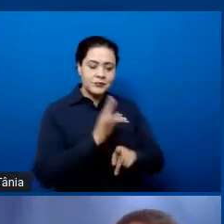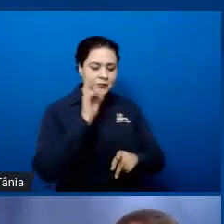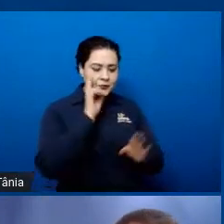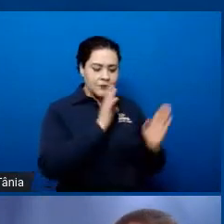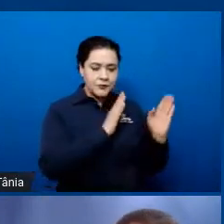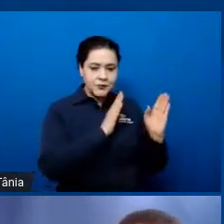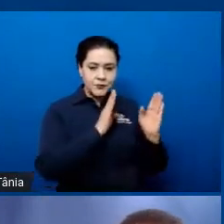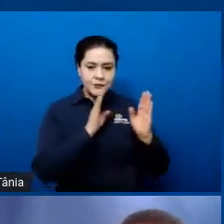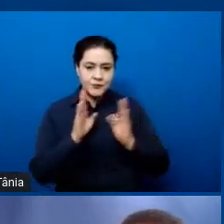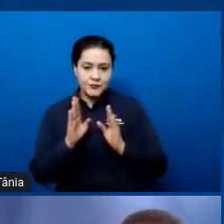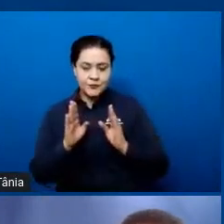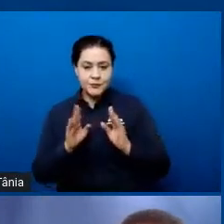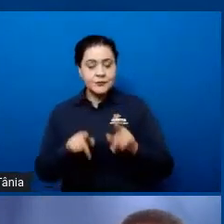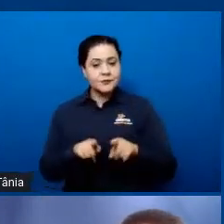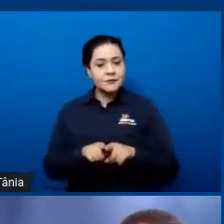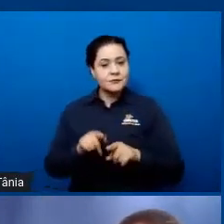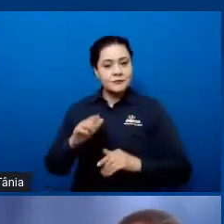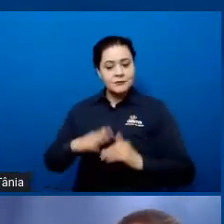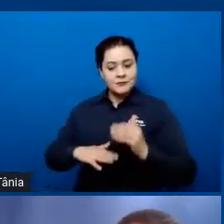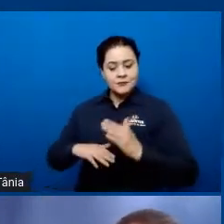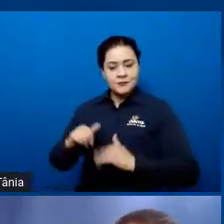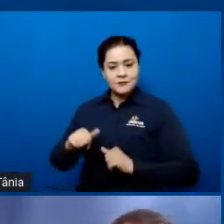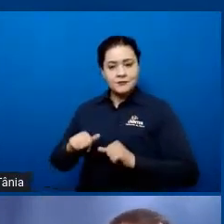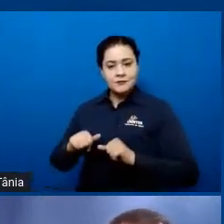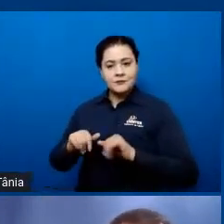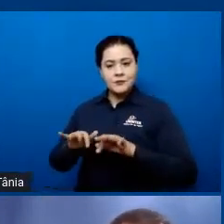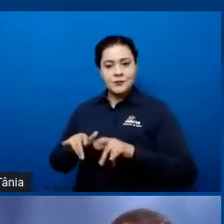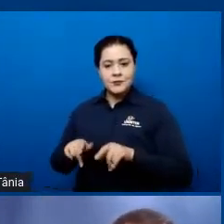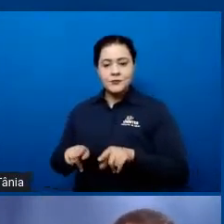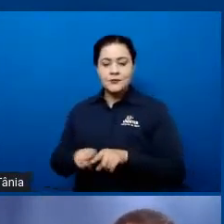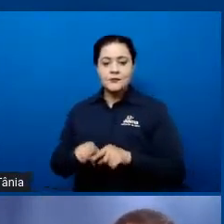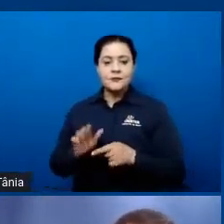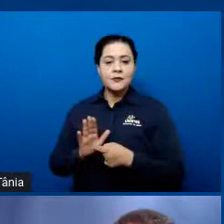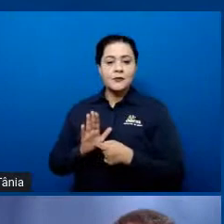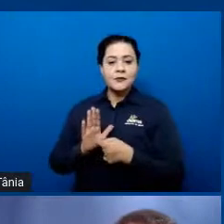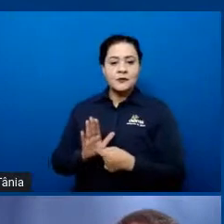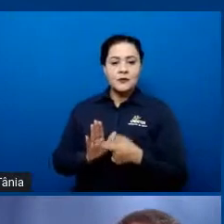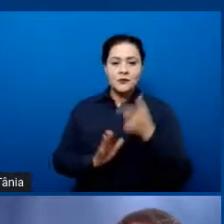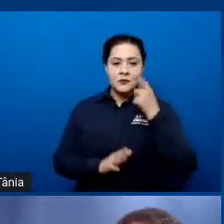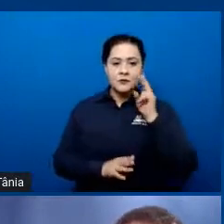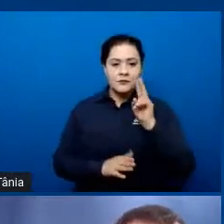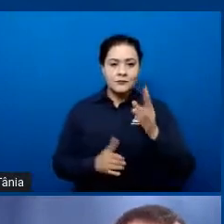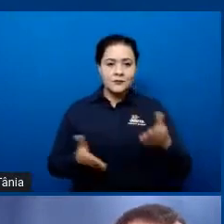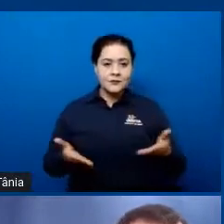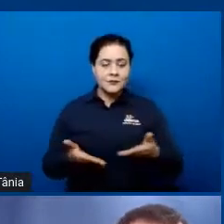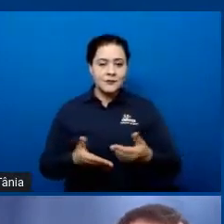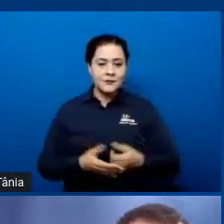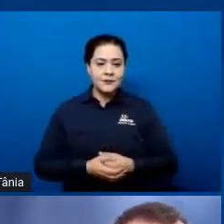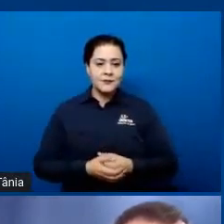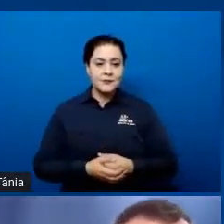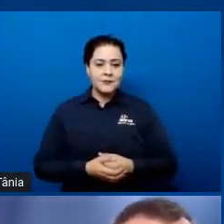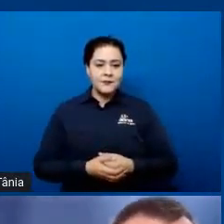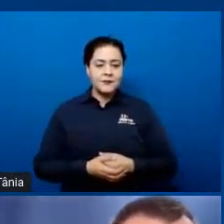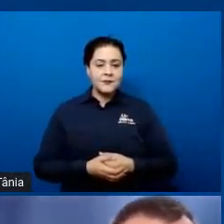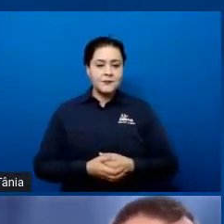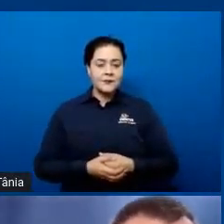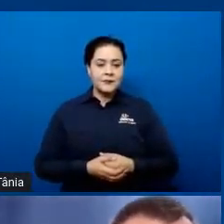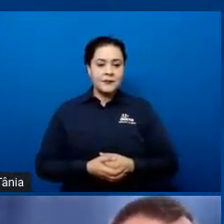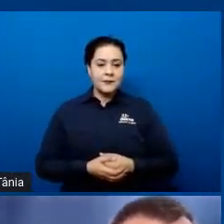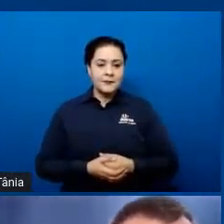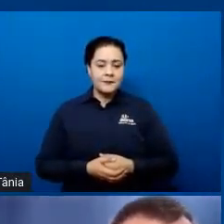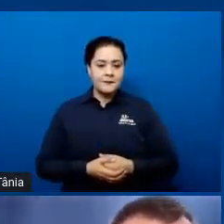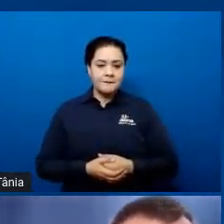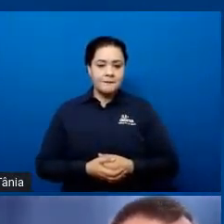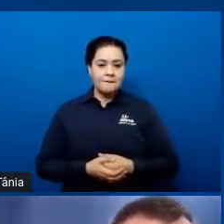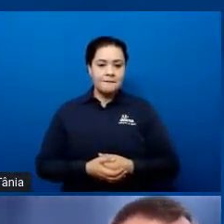pelo professor, quanto da produção digital. Eu vou mostrar para vocês, vocês acham que conseguem ver quem não tem acesso? Quem tem o.